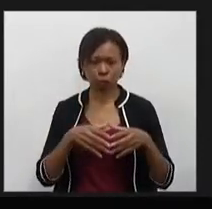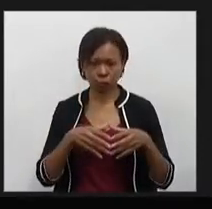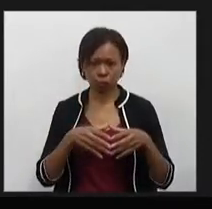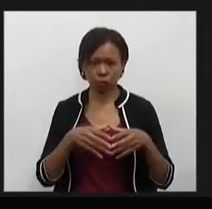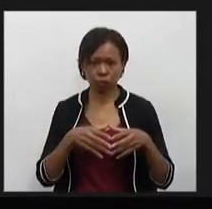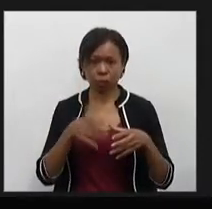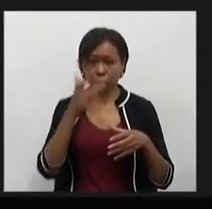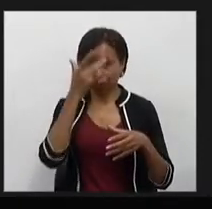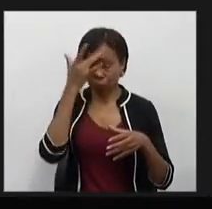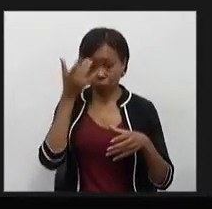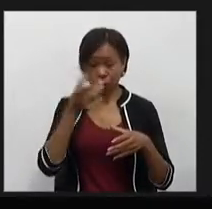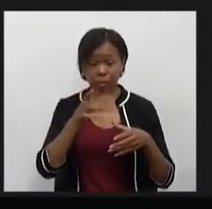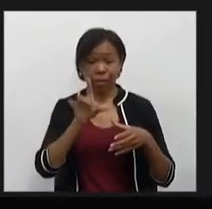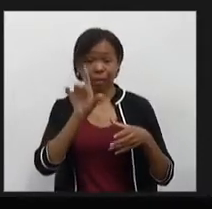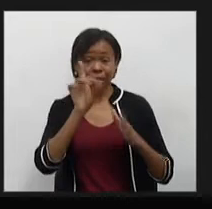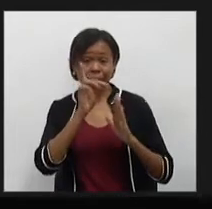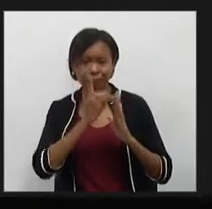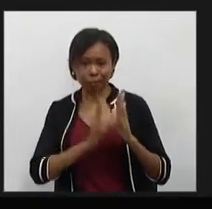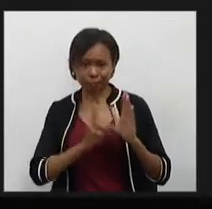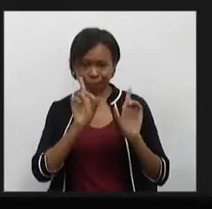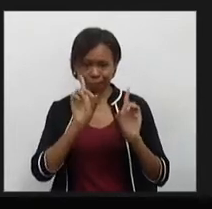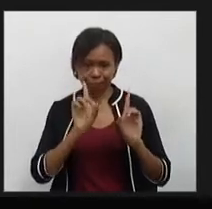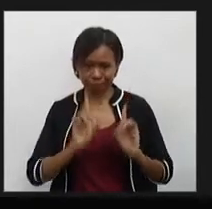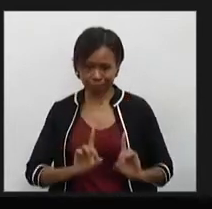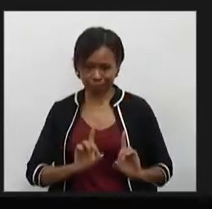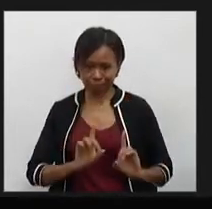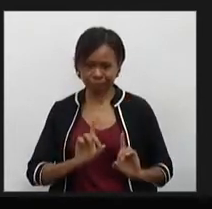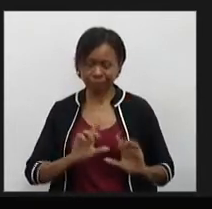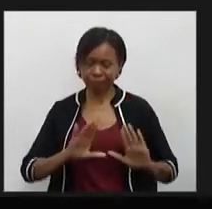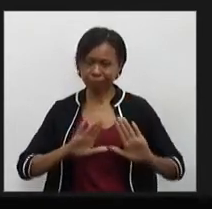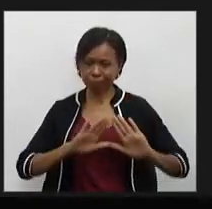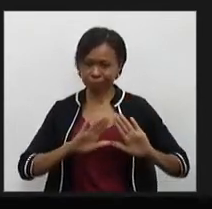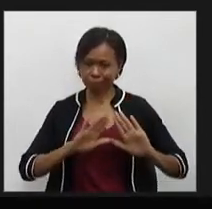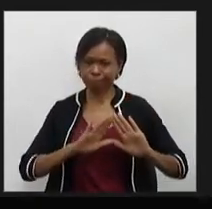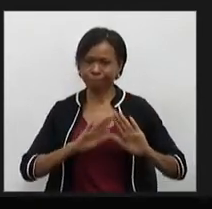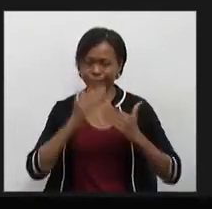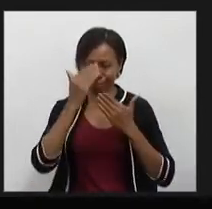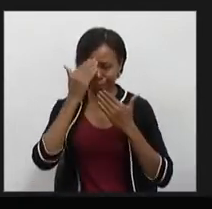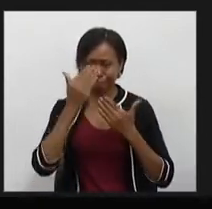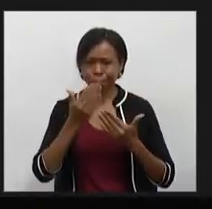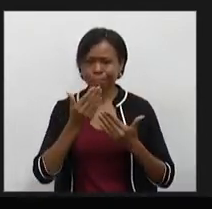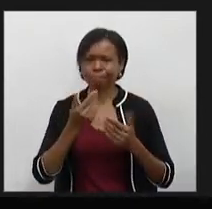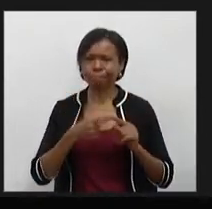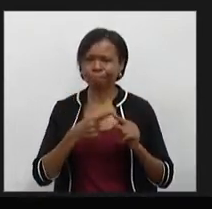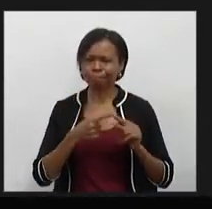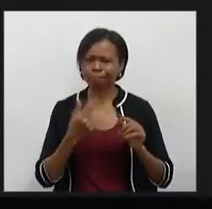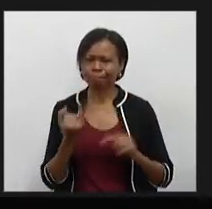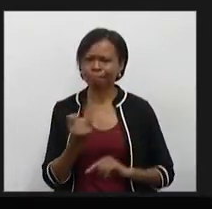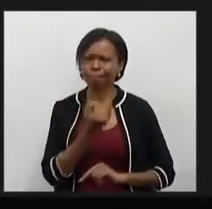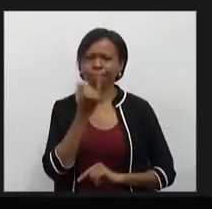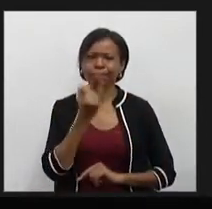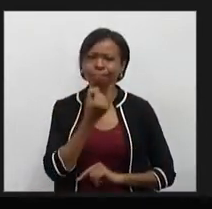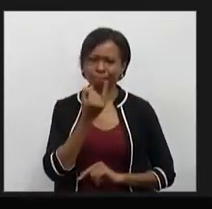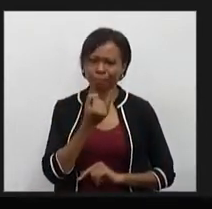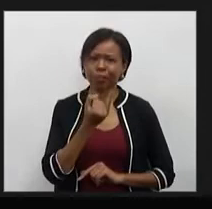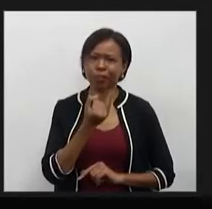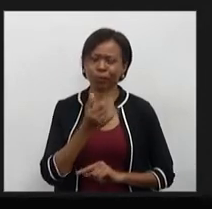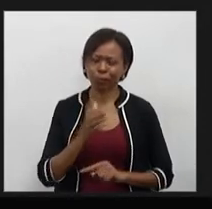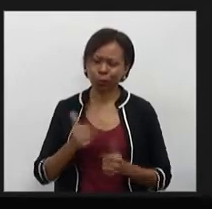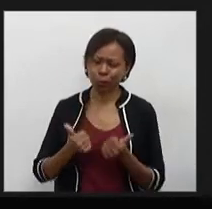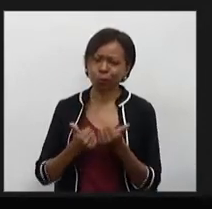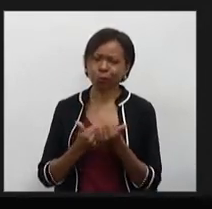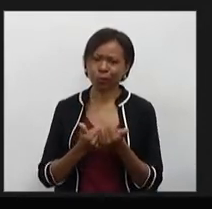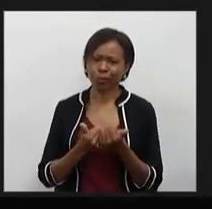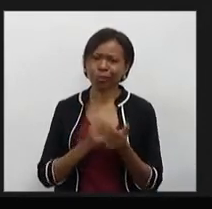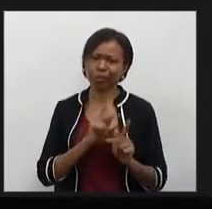da Assembleia, que tem sido de grande valia para essa parcela da população. E, de fato, o que já